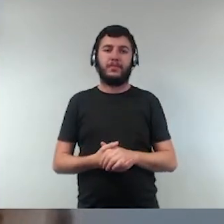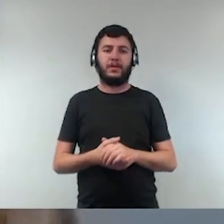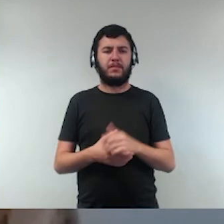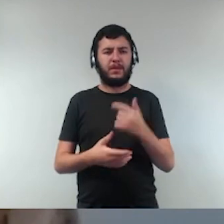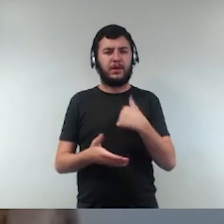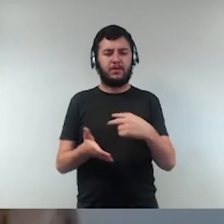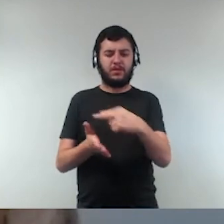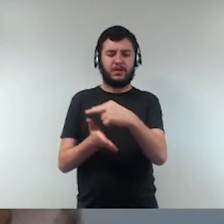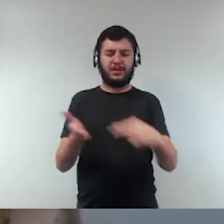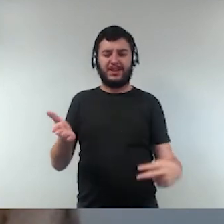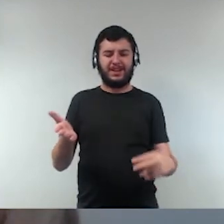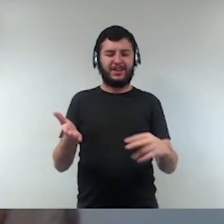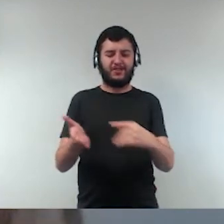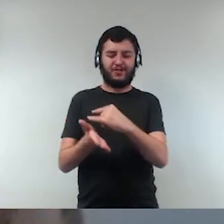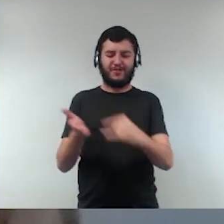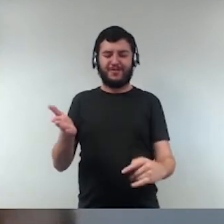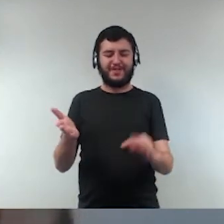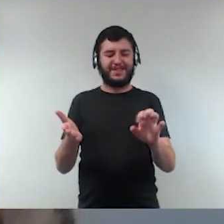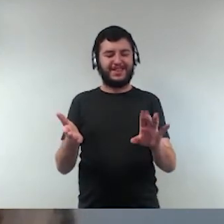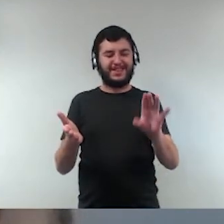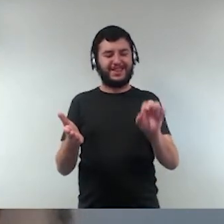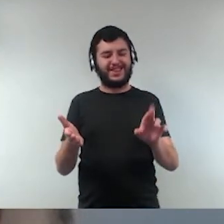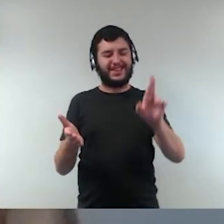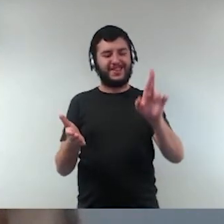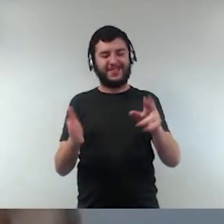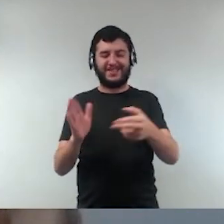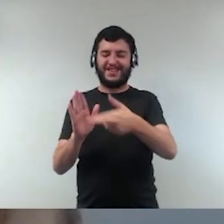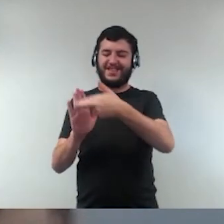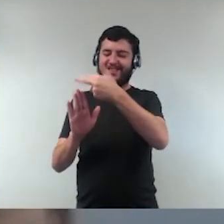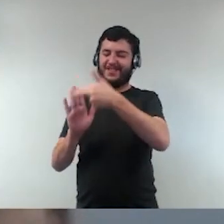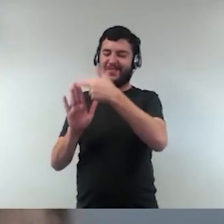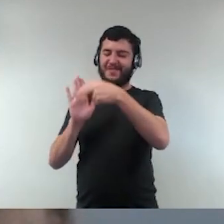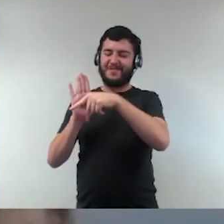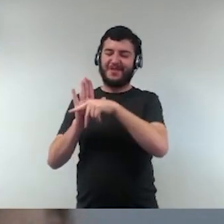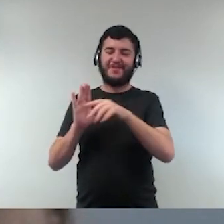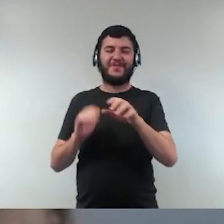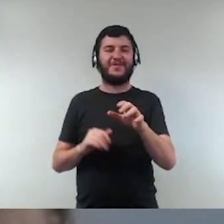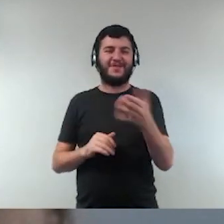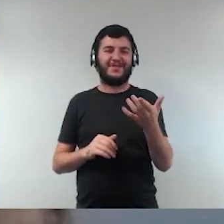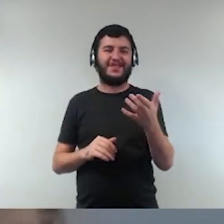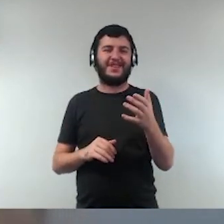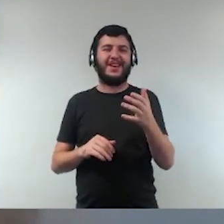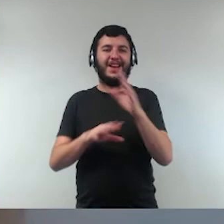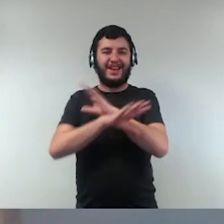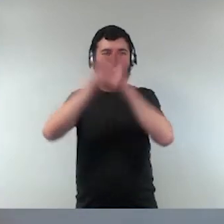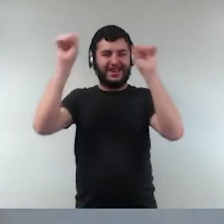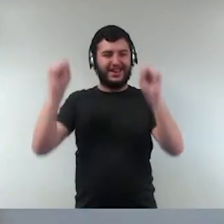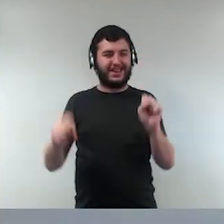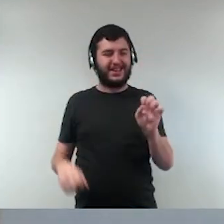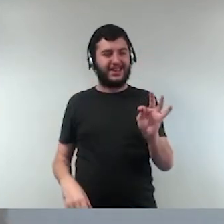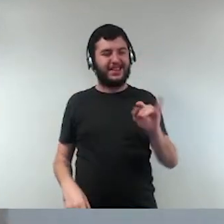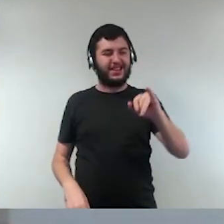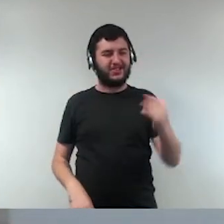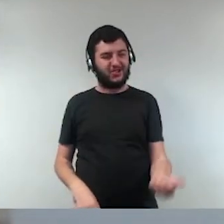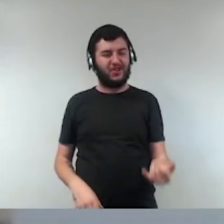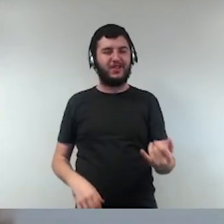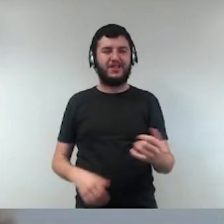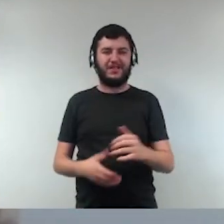lendo agora o teor, antes de começar, o teor dessa resolução do TJ, né? Na verdade, é um ato do regimento interno.